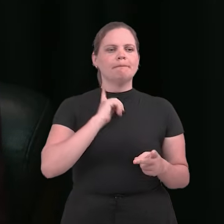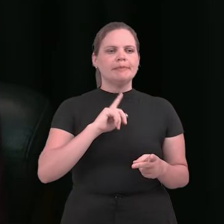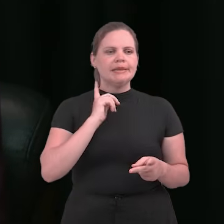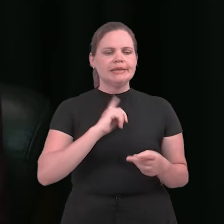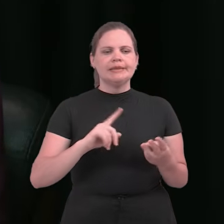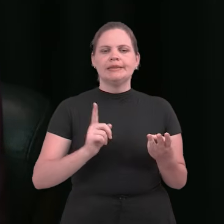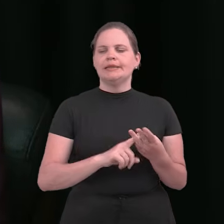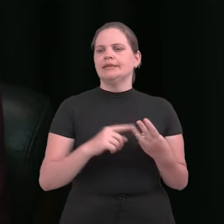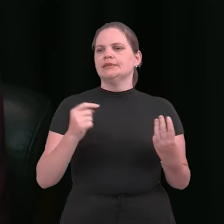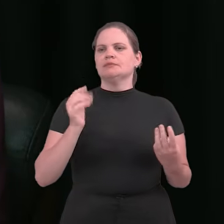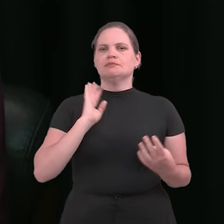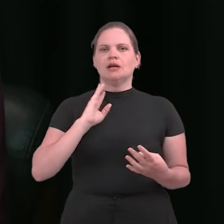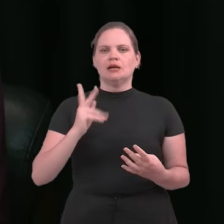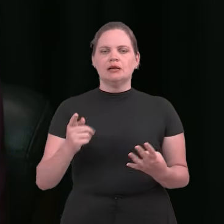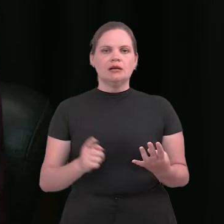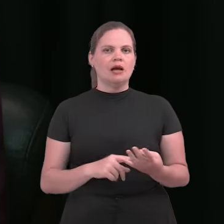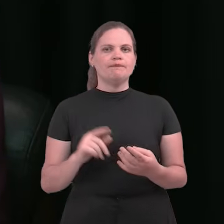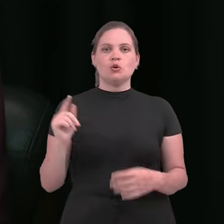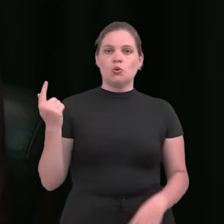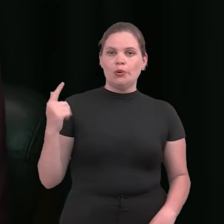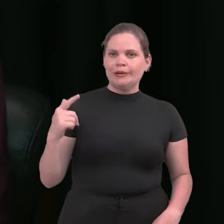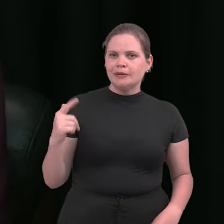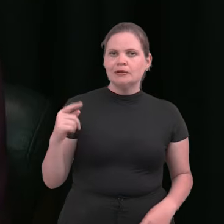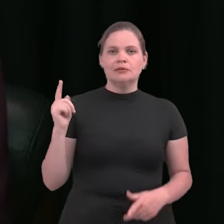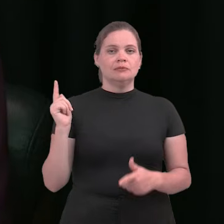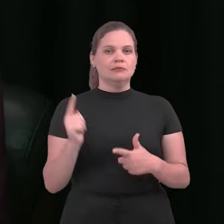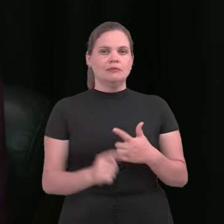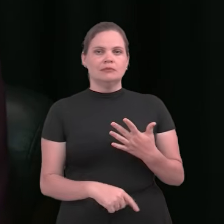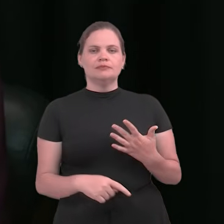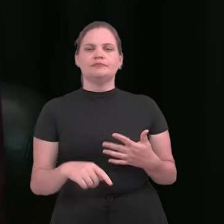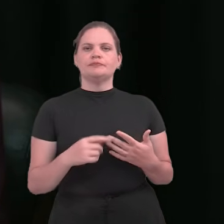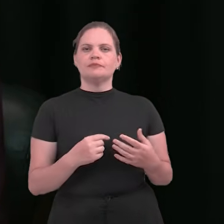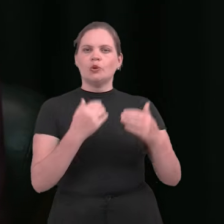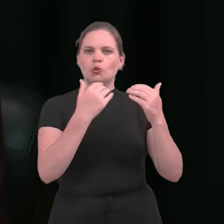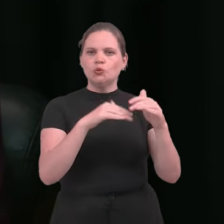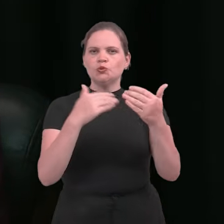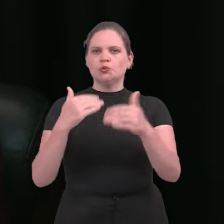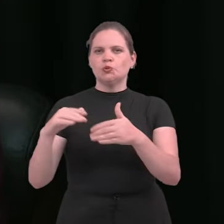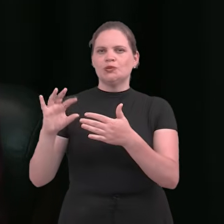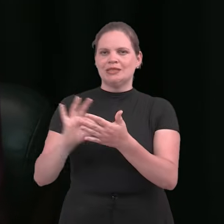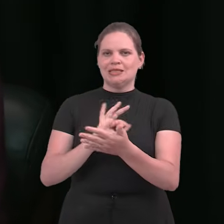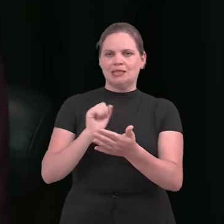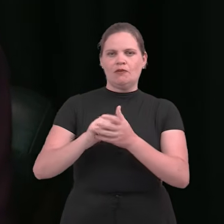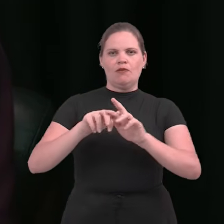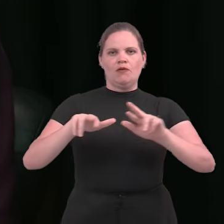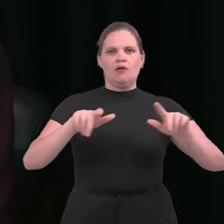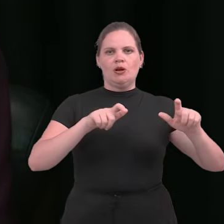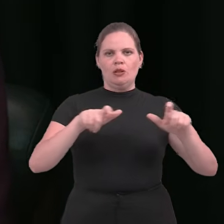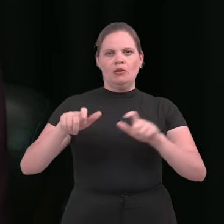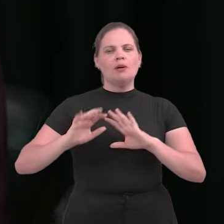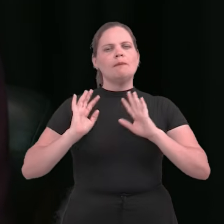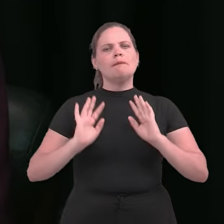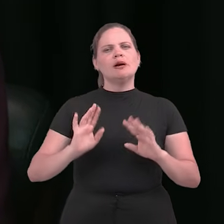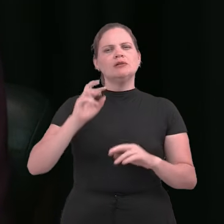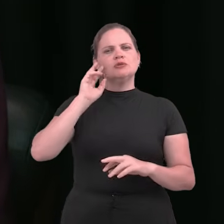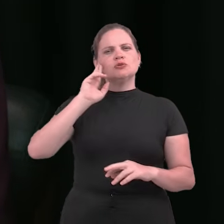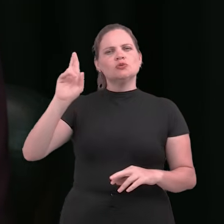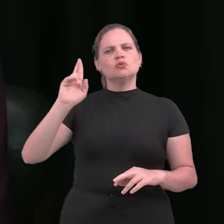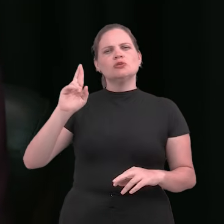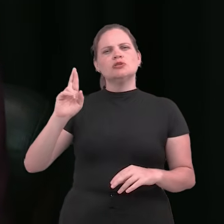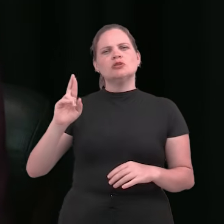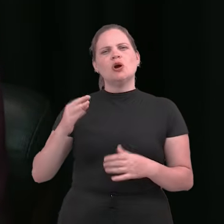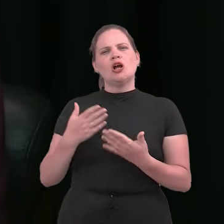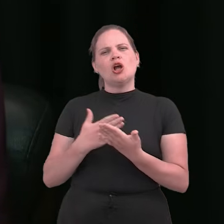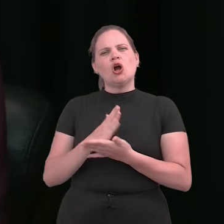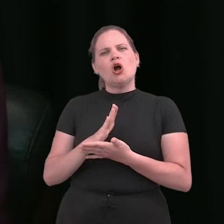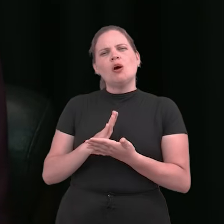Belo Horizonte, Goiânia. Aí eu comecei a rodar por muitos concursos, mas teve um momento que o Senhor me incomodou, que aquilo não